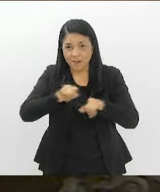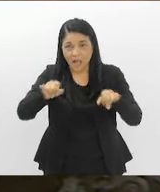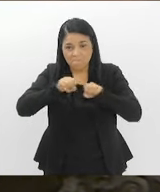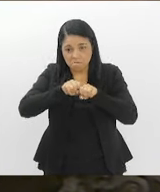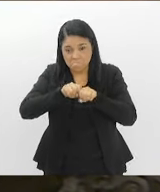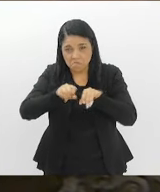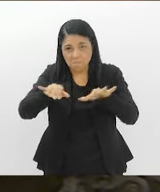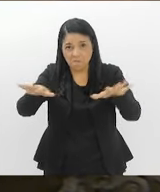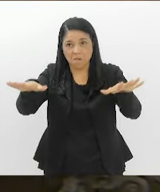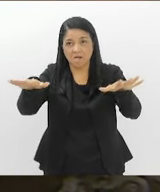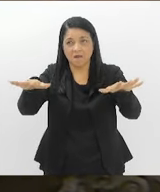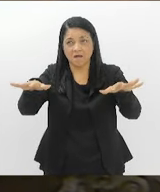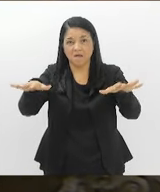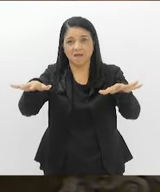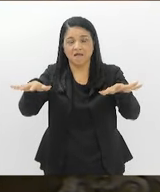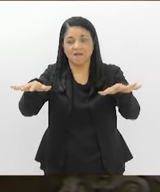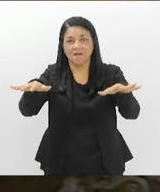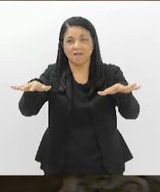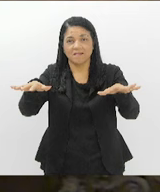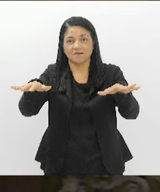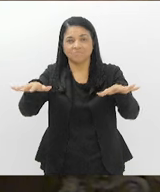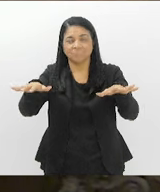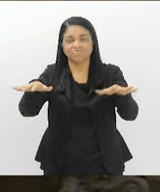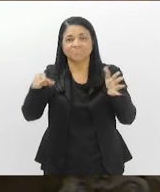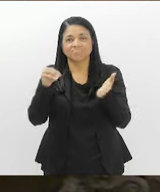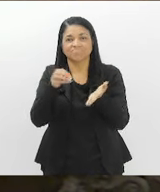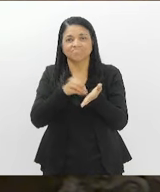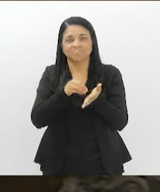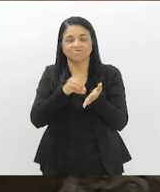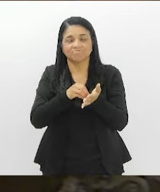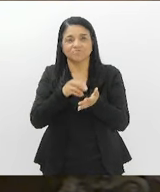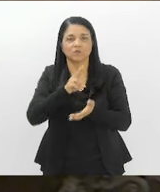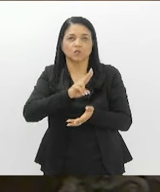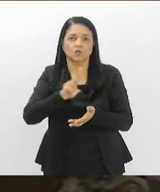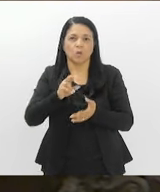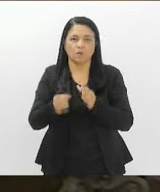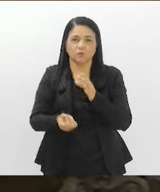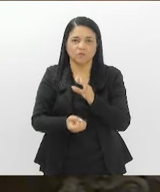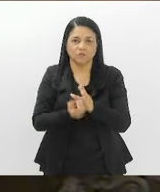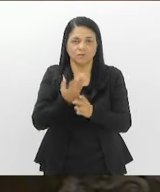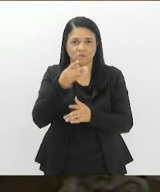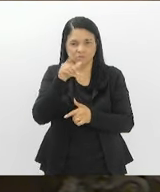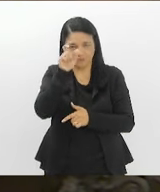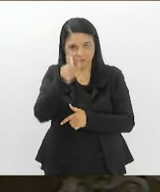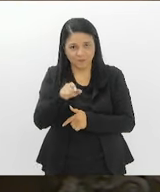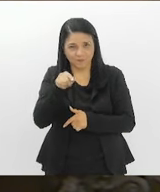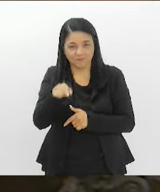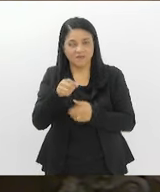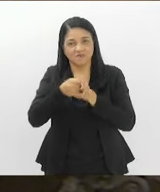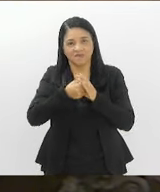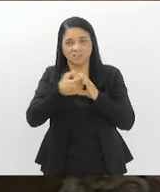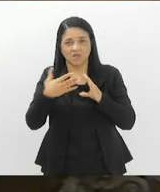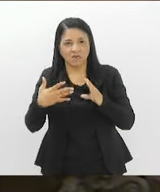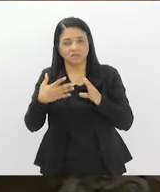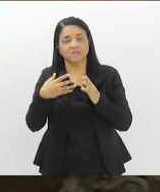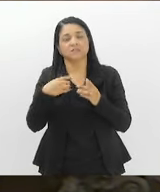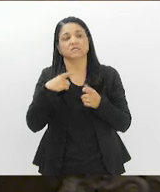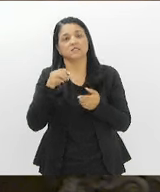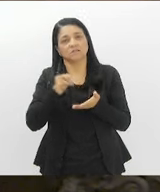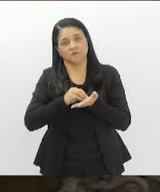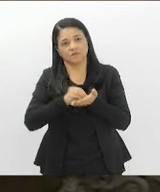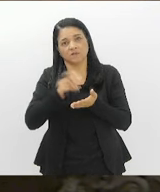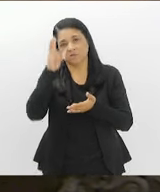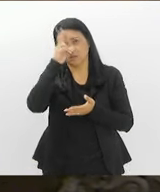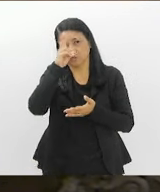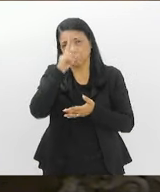completamente com a ausência do nome do fundador e sem as características que fazem e que faziam a história do